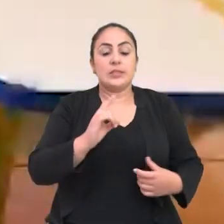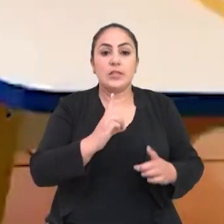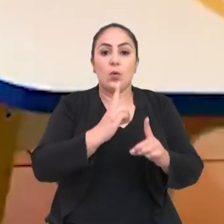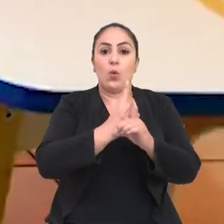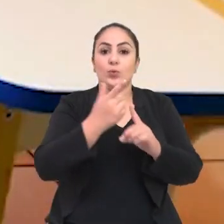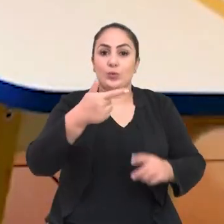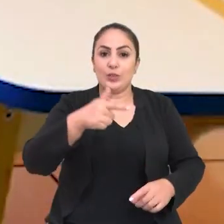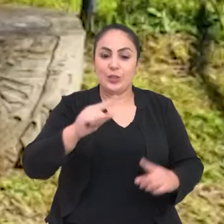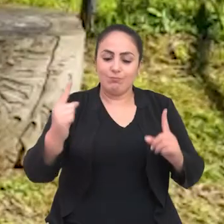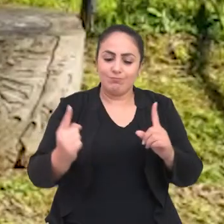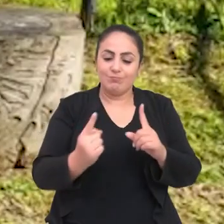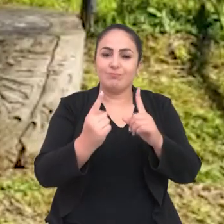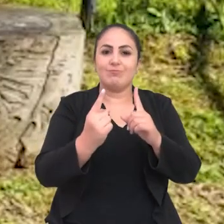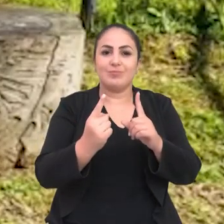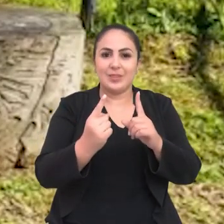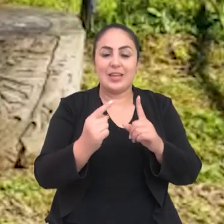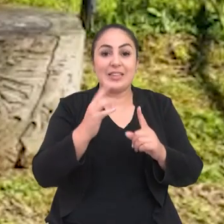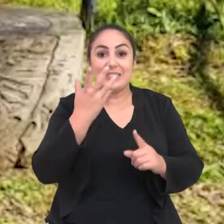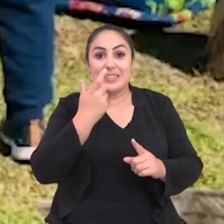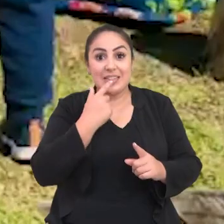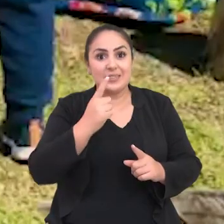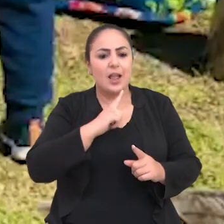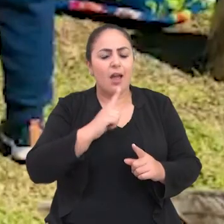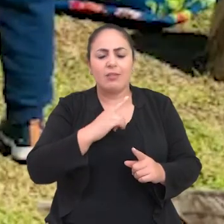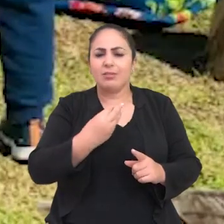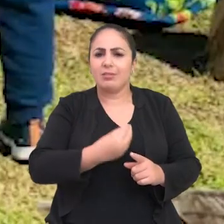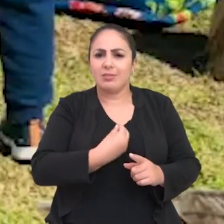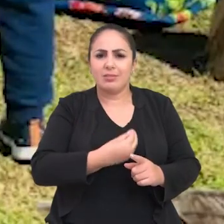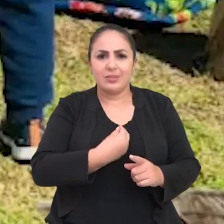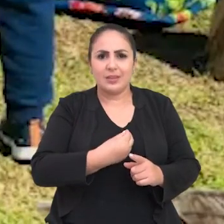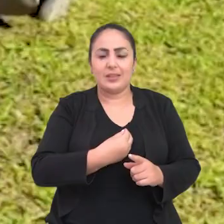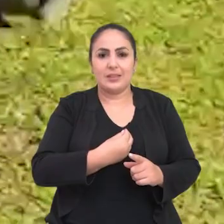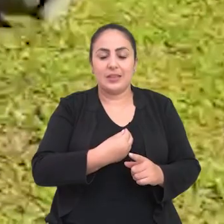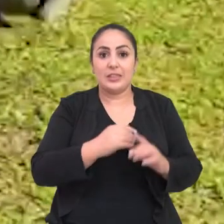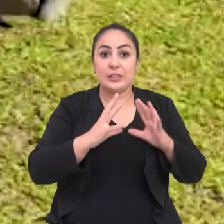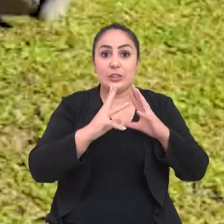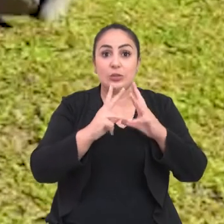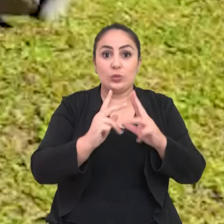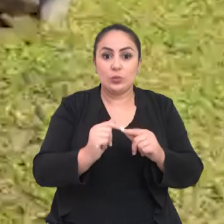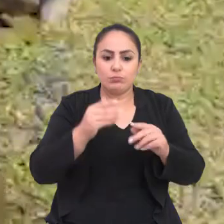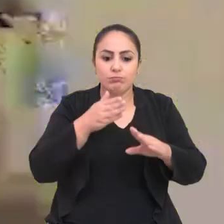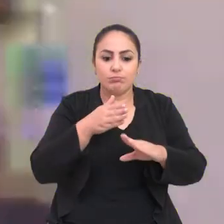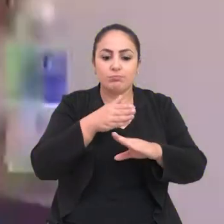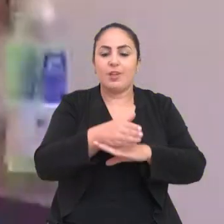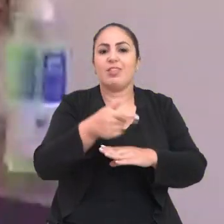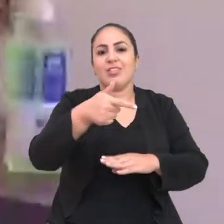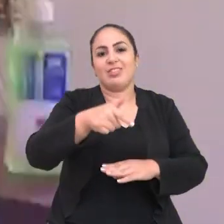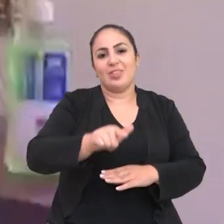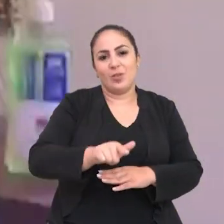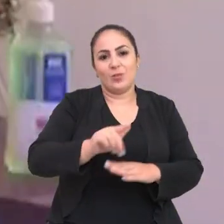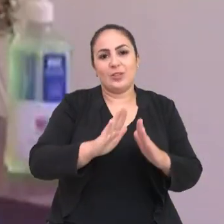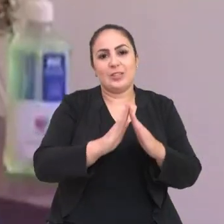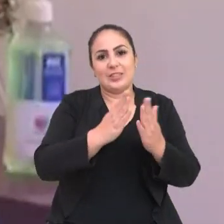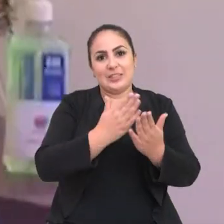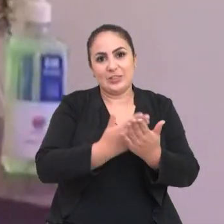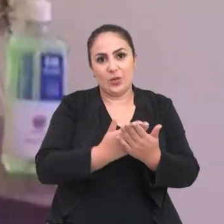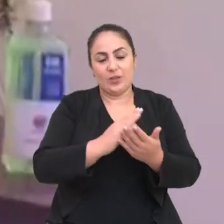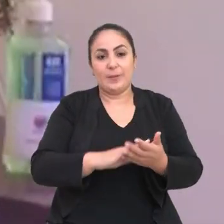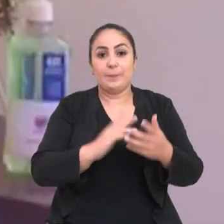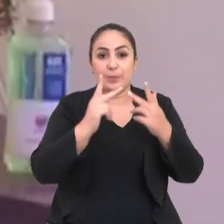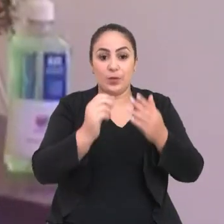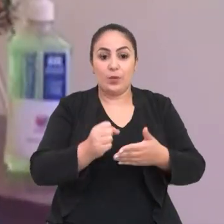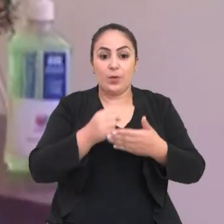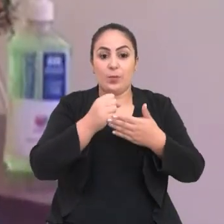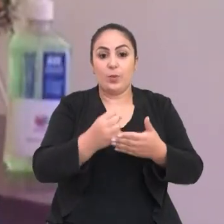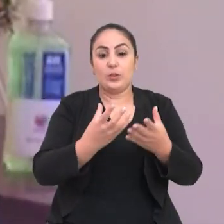grande valia esse reencontro, essa visão, né, que as crianças estão tendo, né, de ingressar novamente no